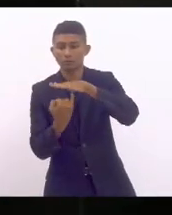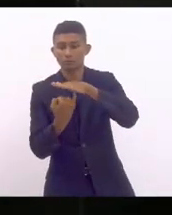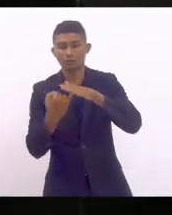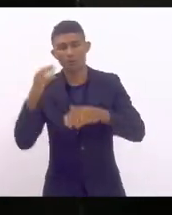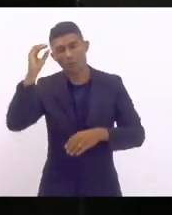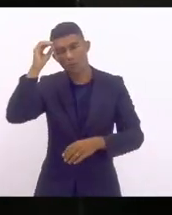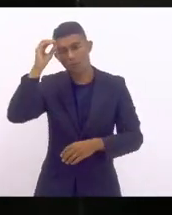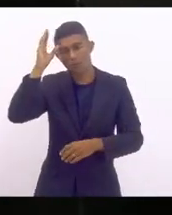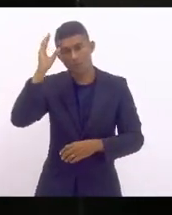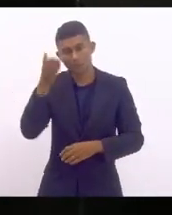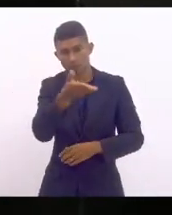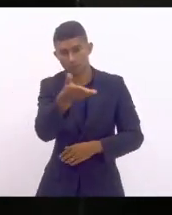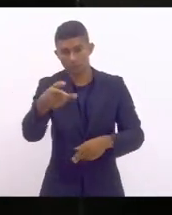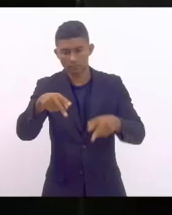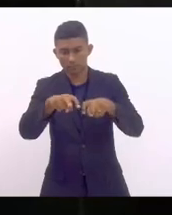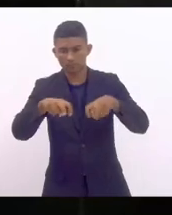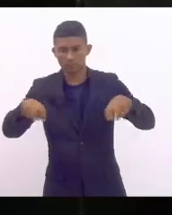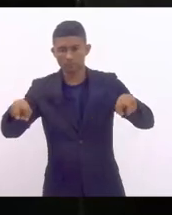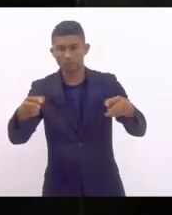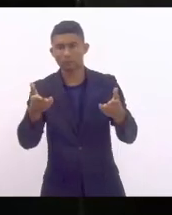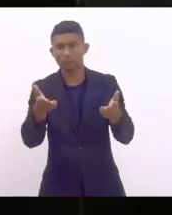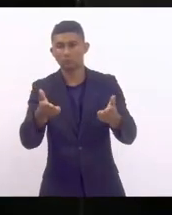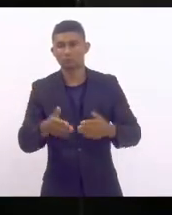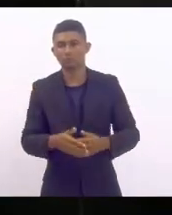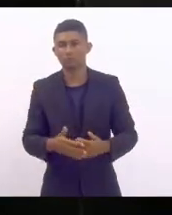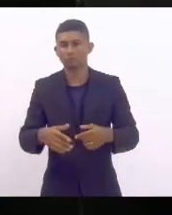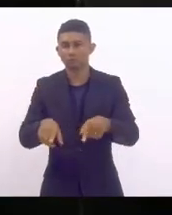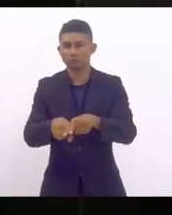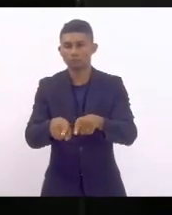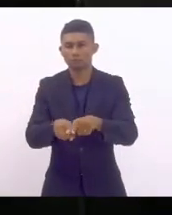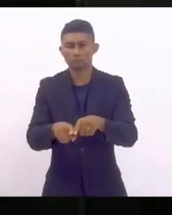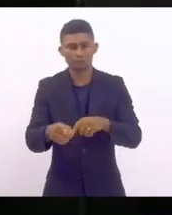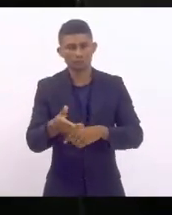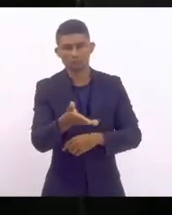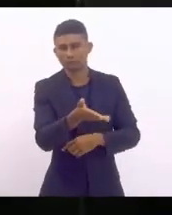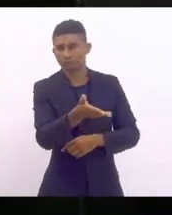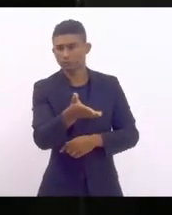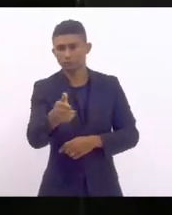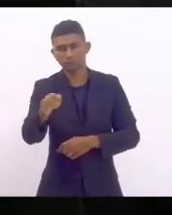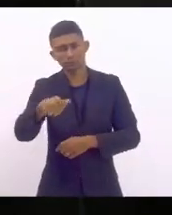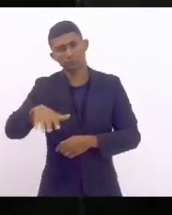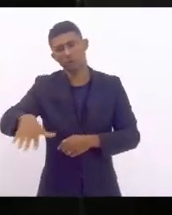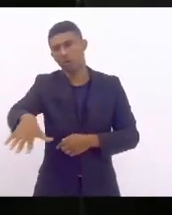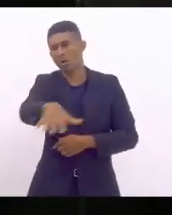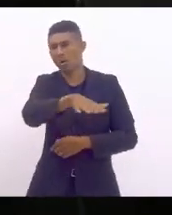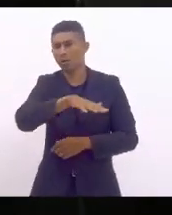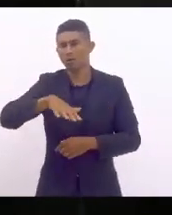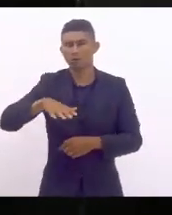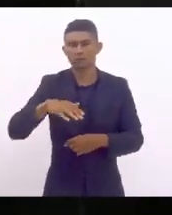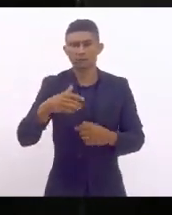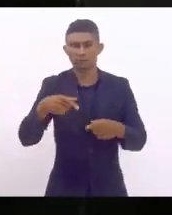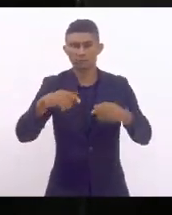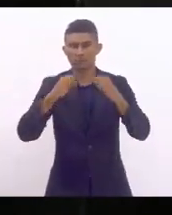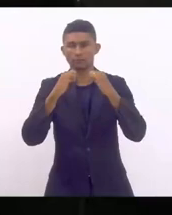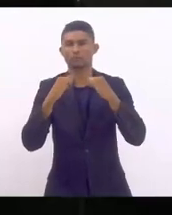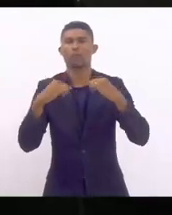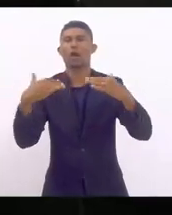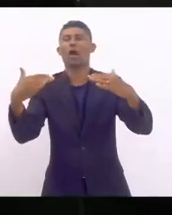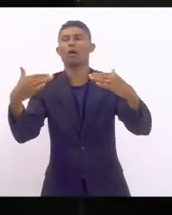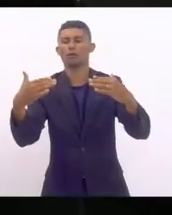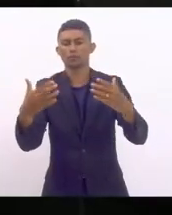conhecimento que estão sentado na sua mesa e saudar também todos aqueles que estão em plenário